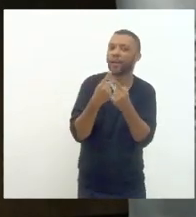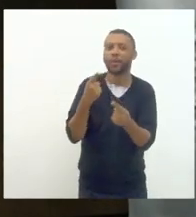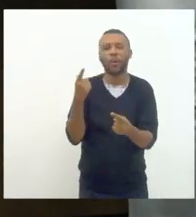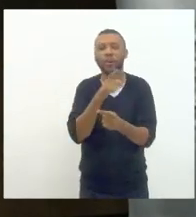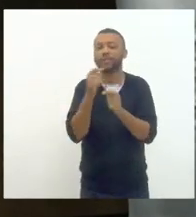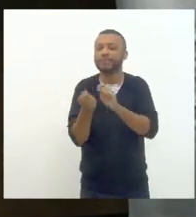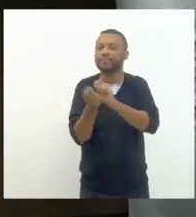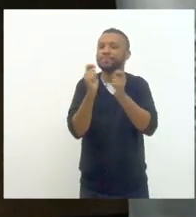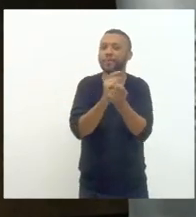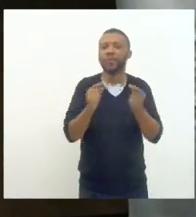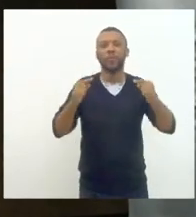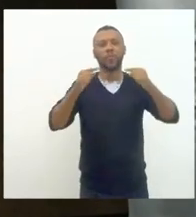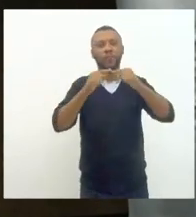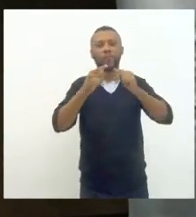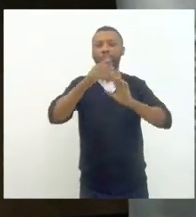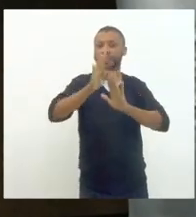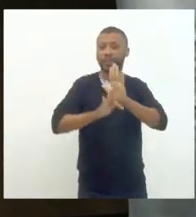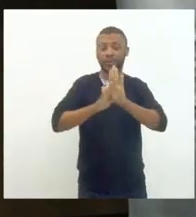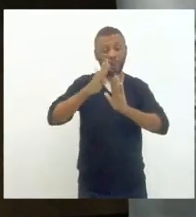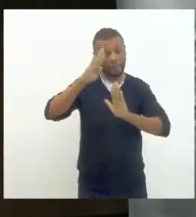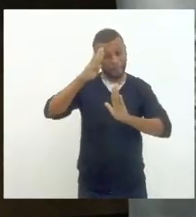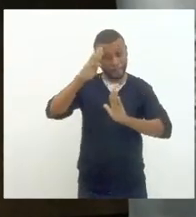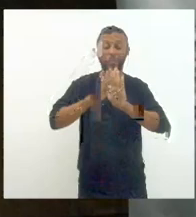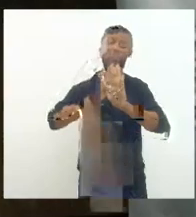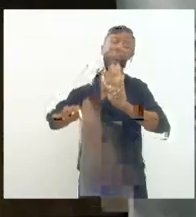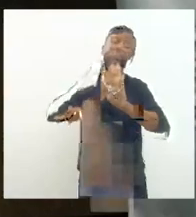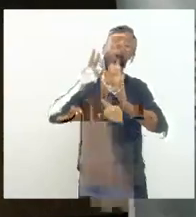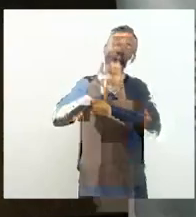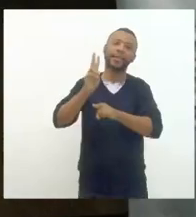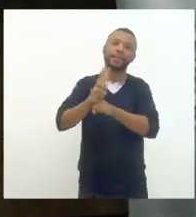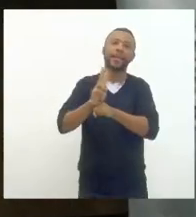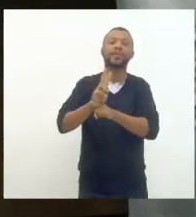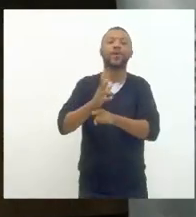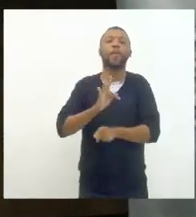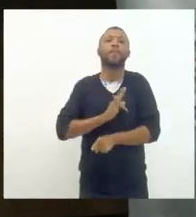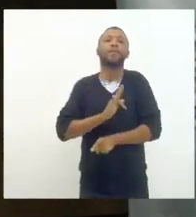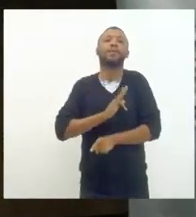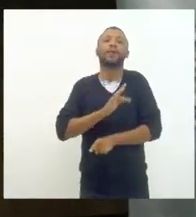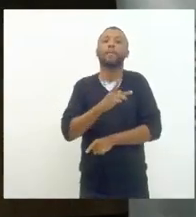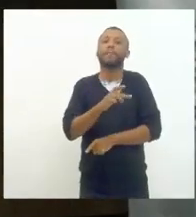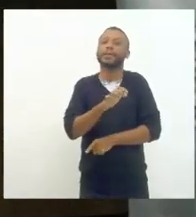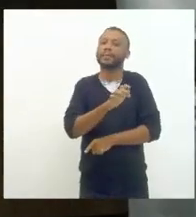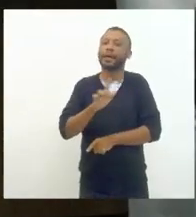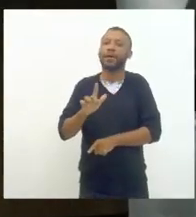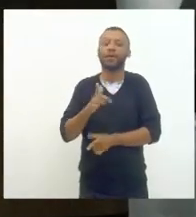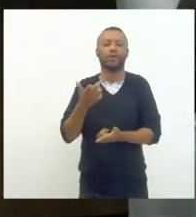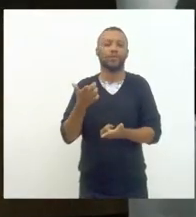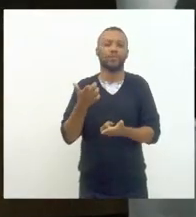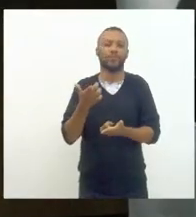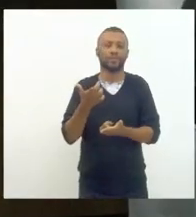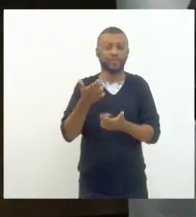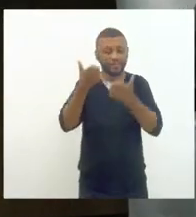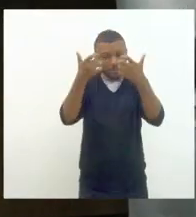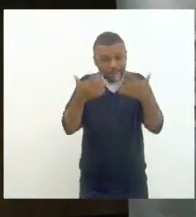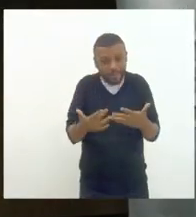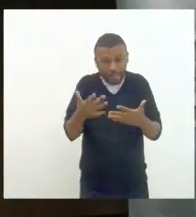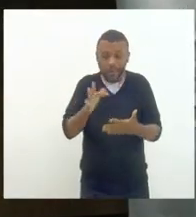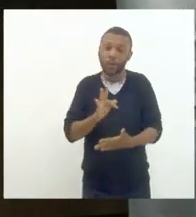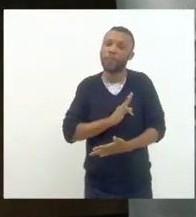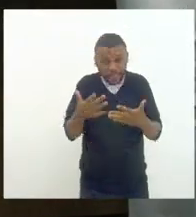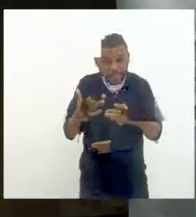texto, principalmente, que atenda aos policiais penais. Dizer que os policiais